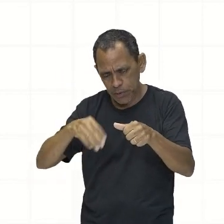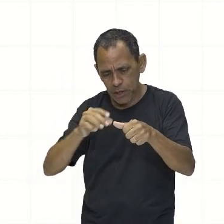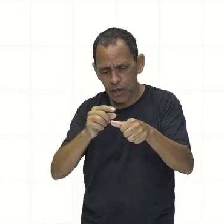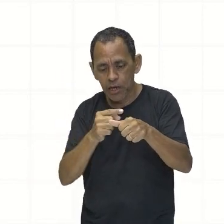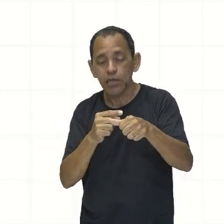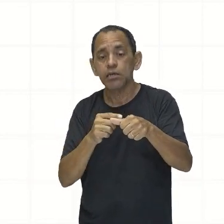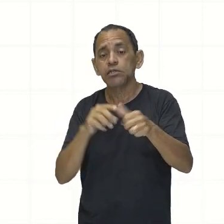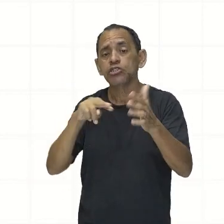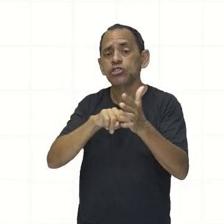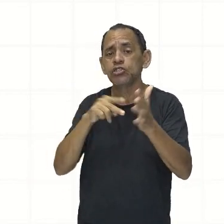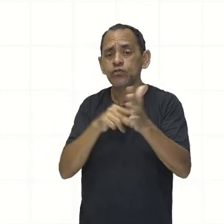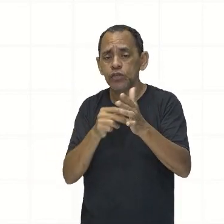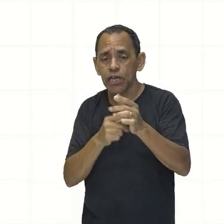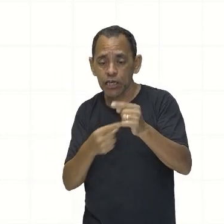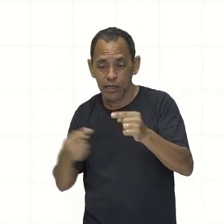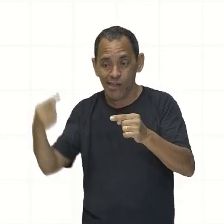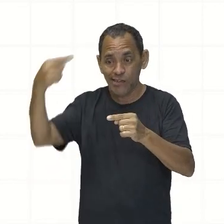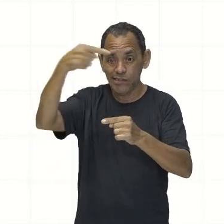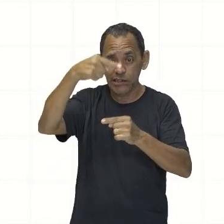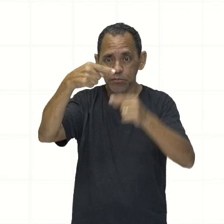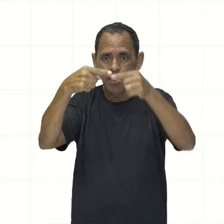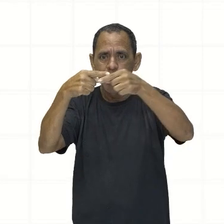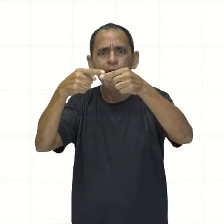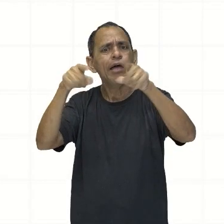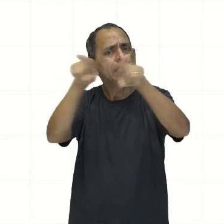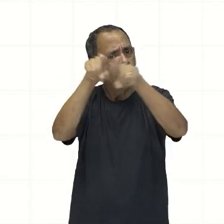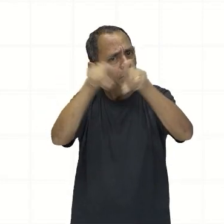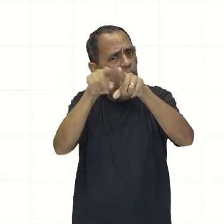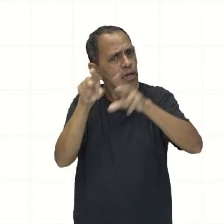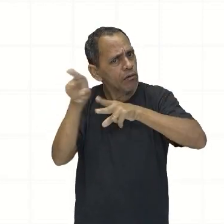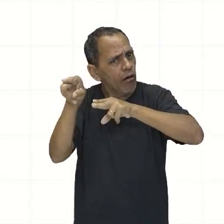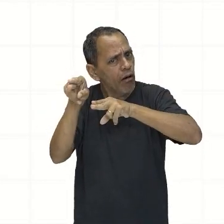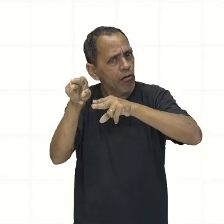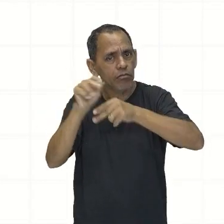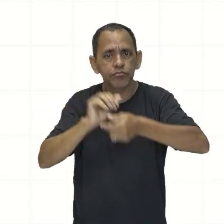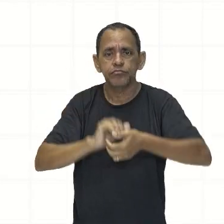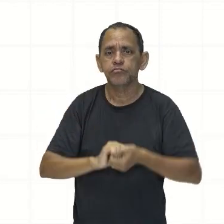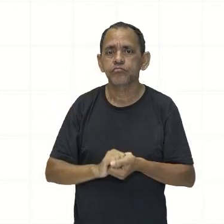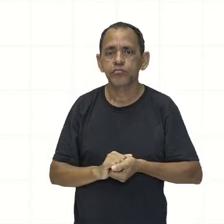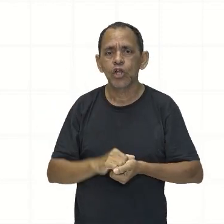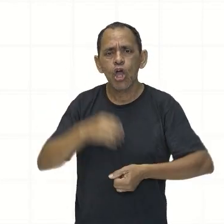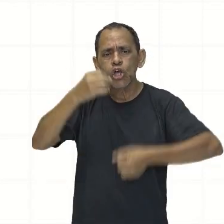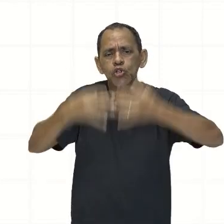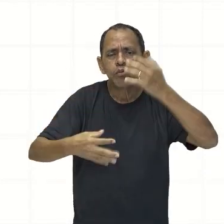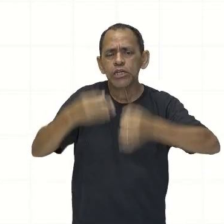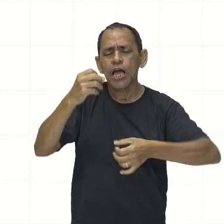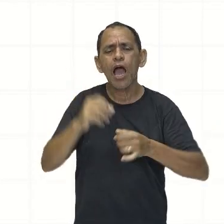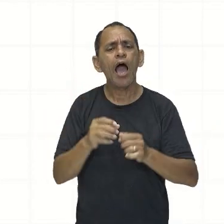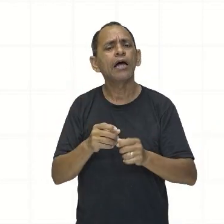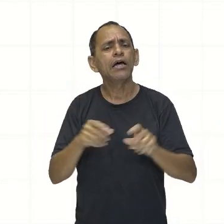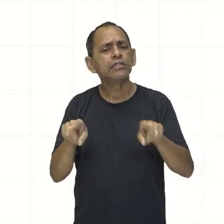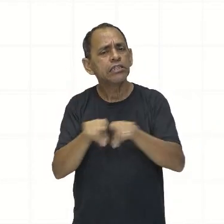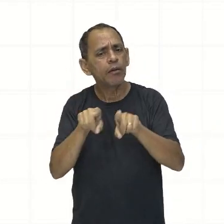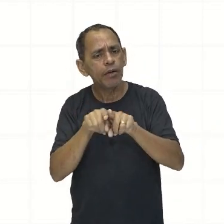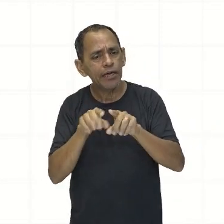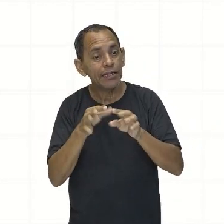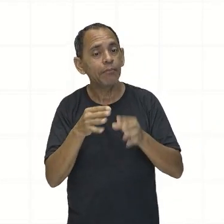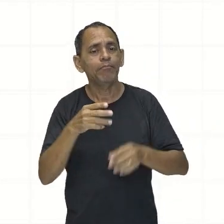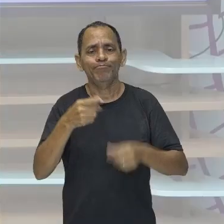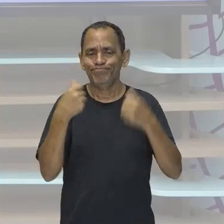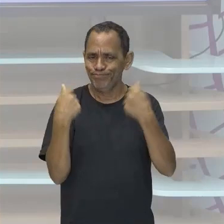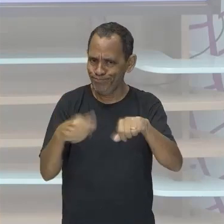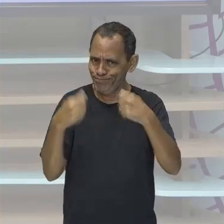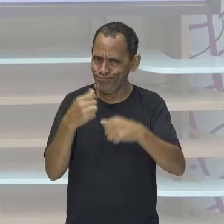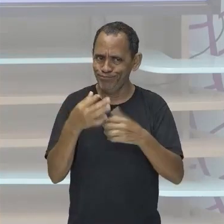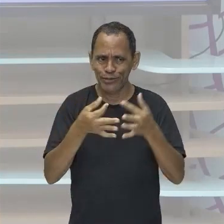em centímetros também. Então, é isso. Então, nós deveremos ficar atentos a esses detalhes. Quando nós estamos